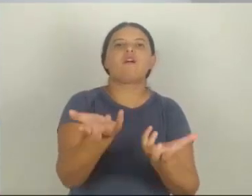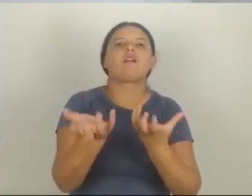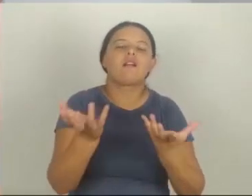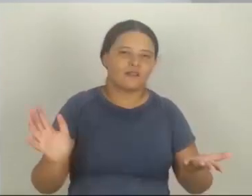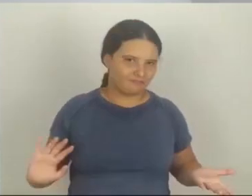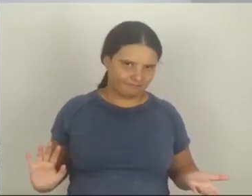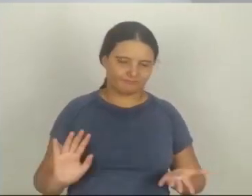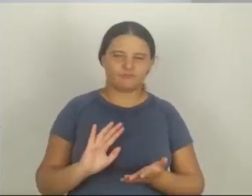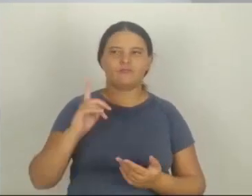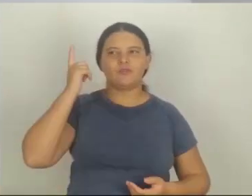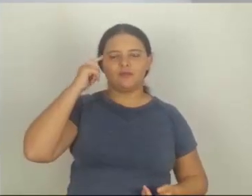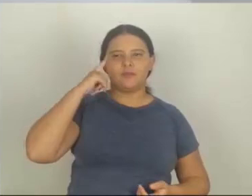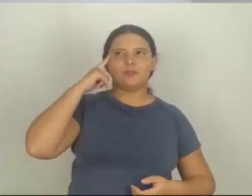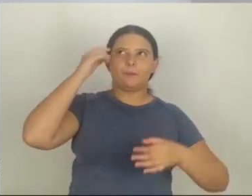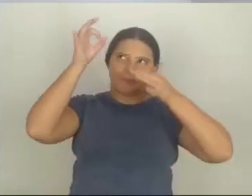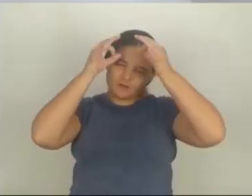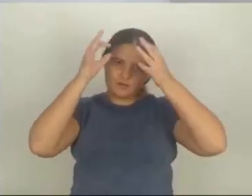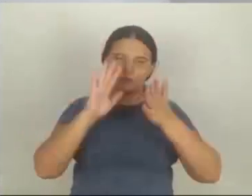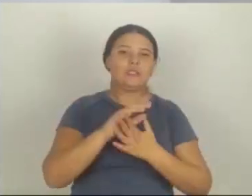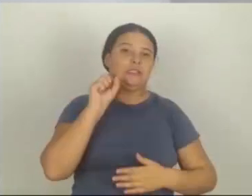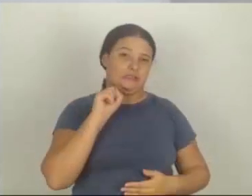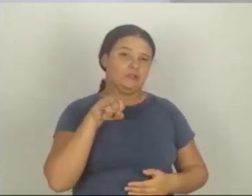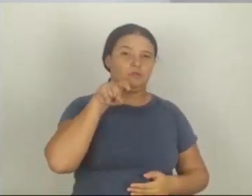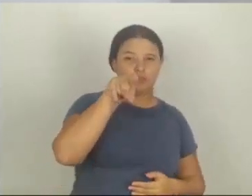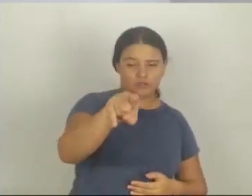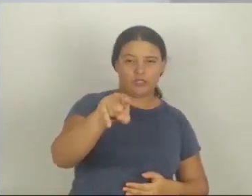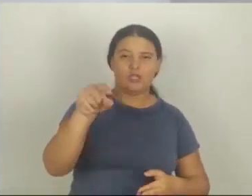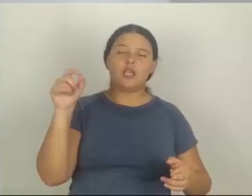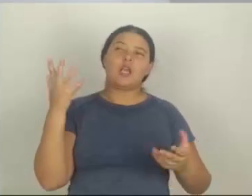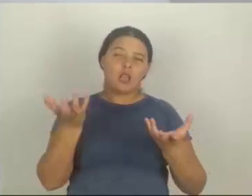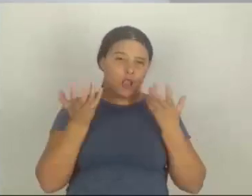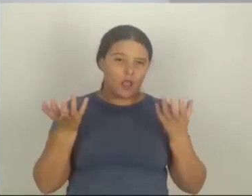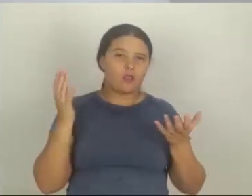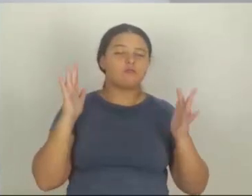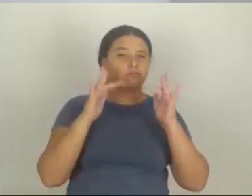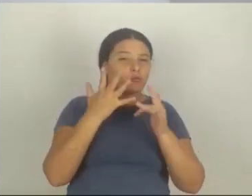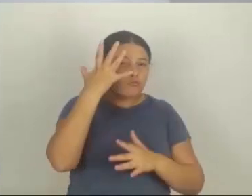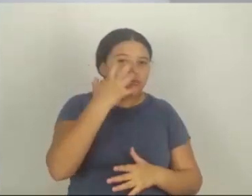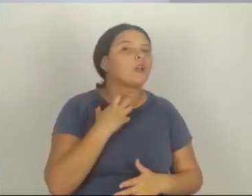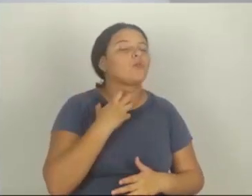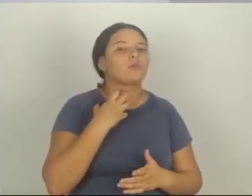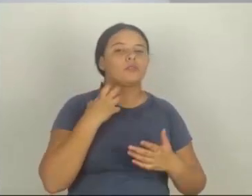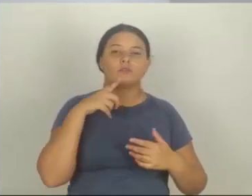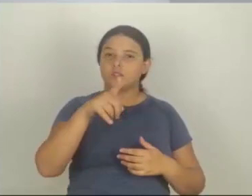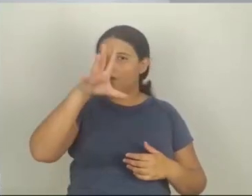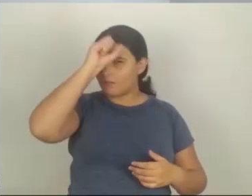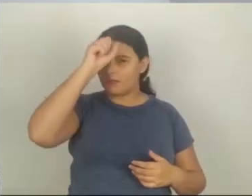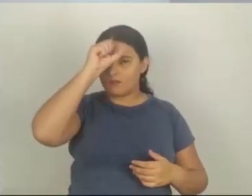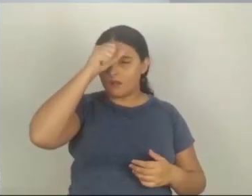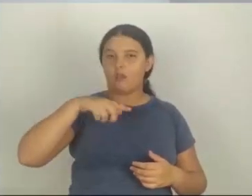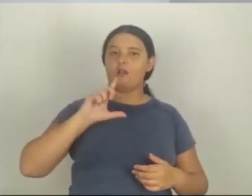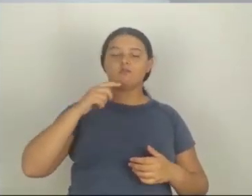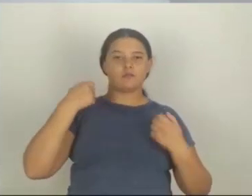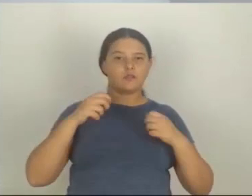naquilo que ela sente e que ela planejou. Se você procura um relacionamento duradouro, uma coisa mais séria, você precisa aprender